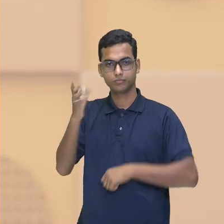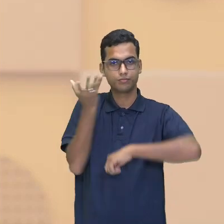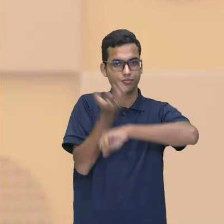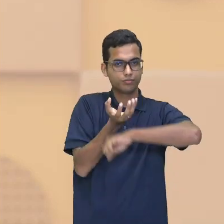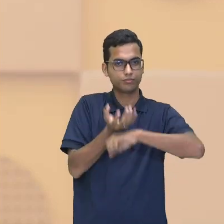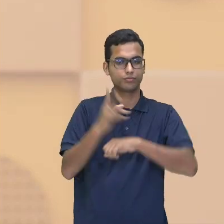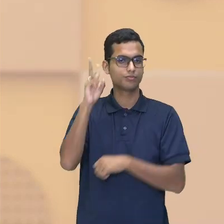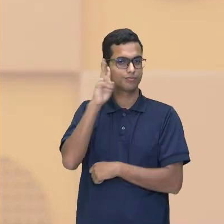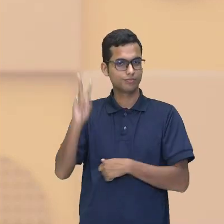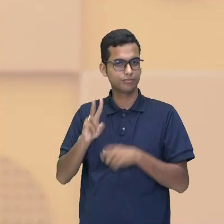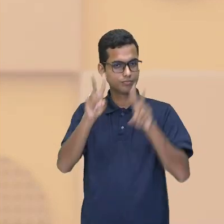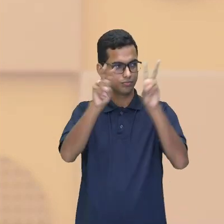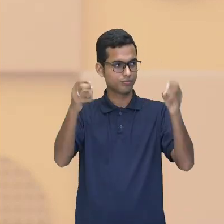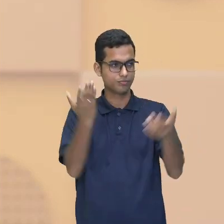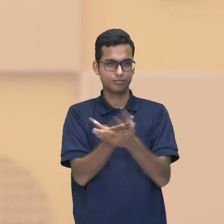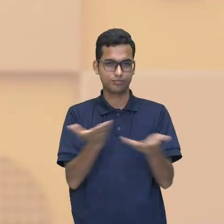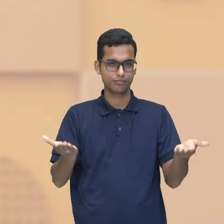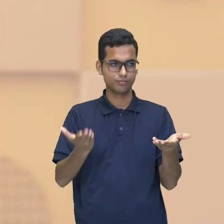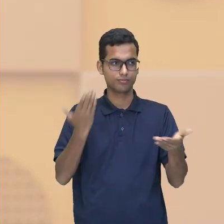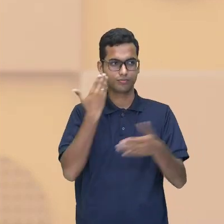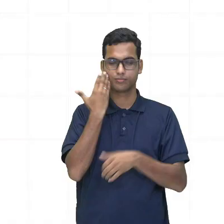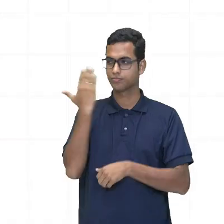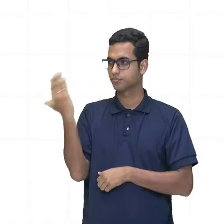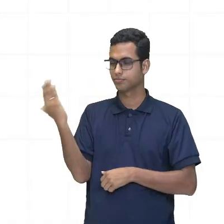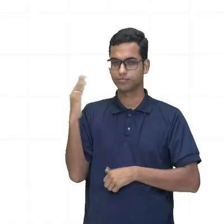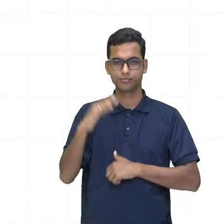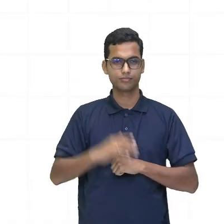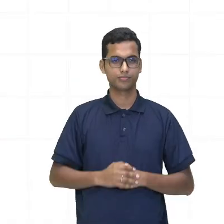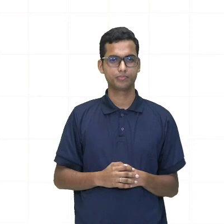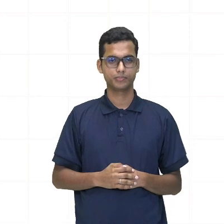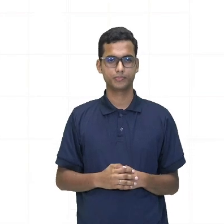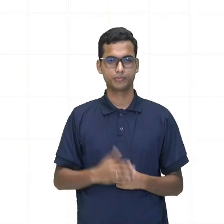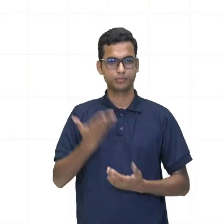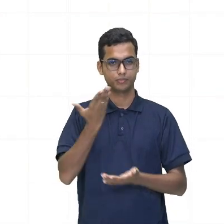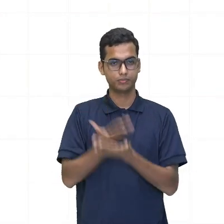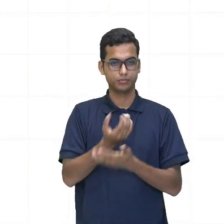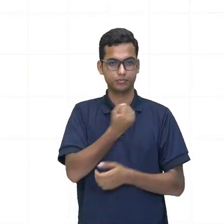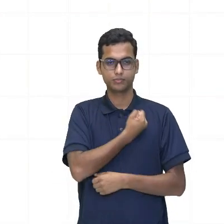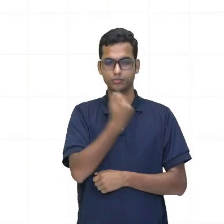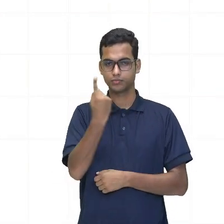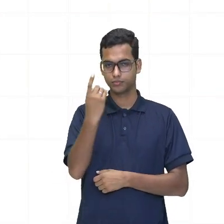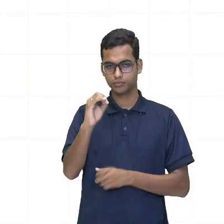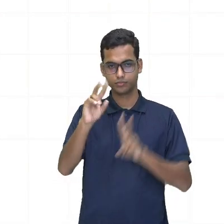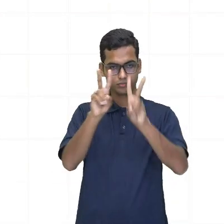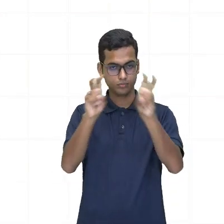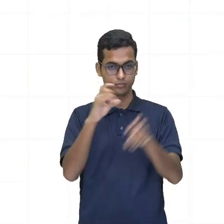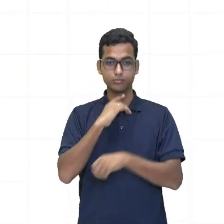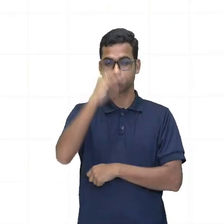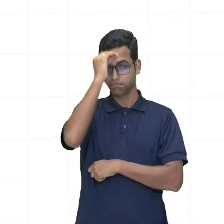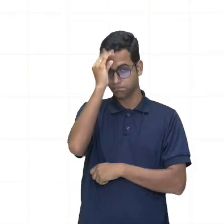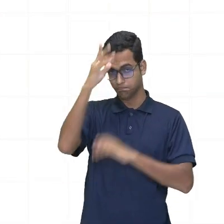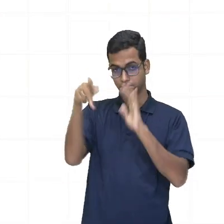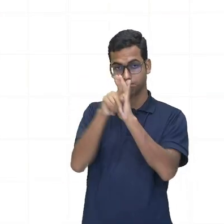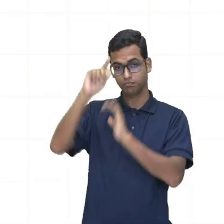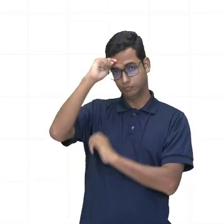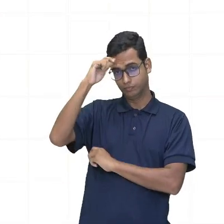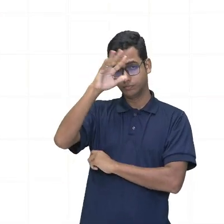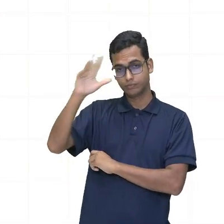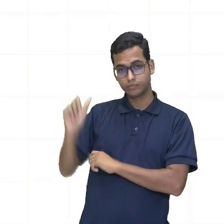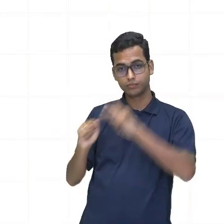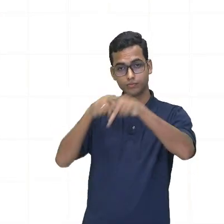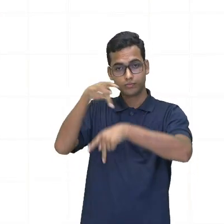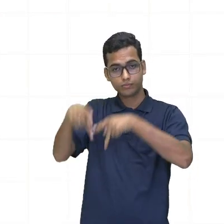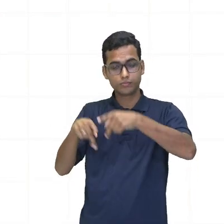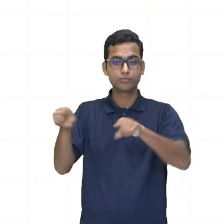olhem comigo o objeto de conhecimento desta aula. Aula 10, objeto de conhecimento, saberes dos